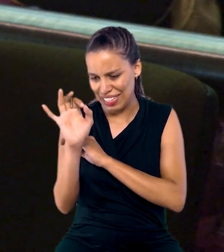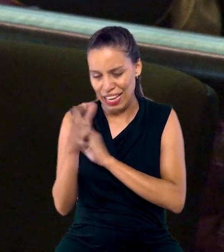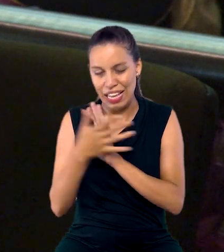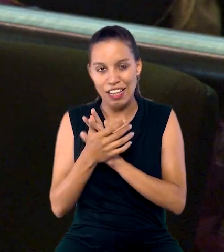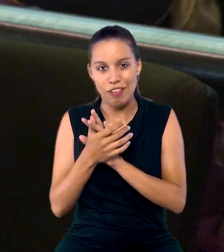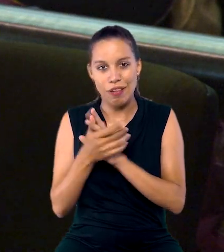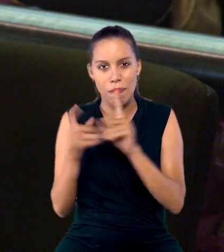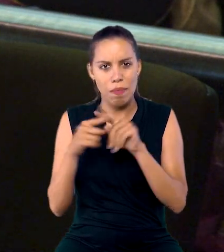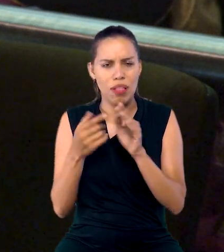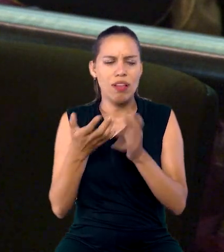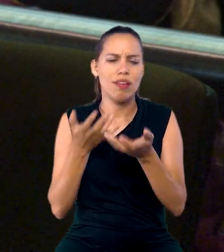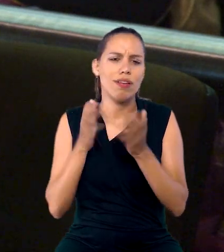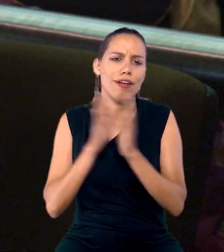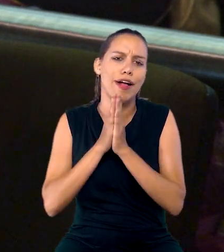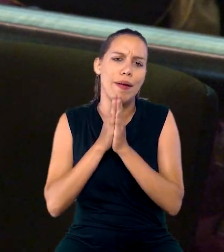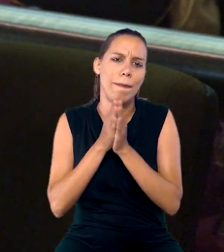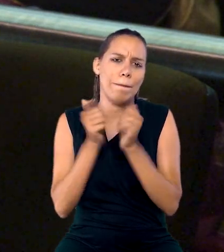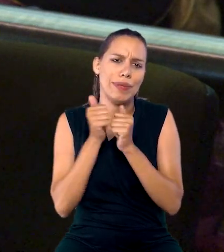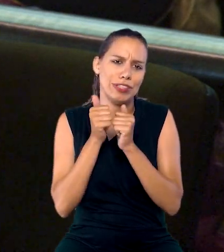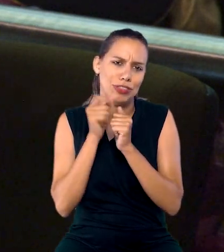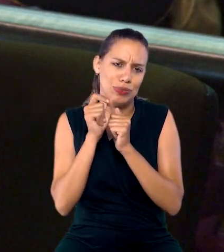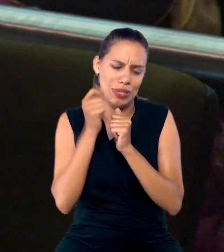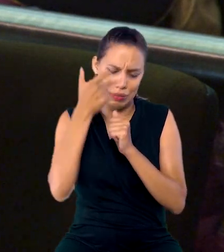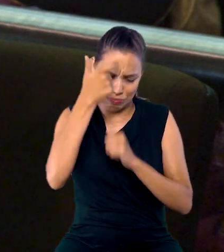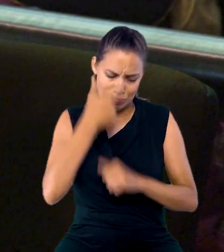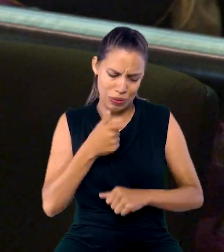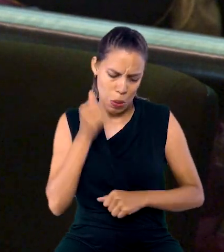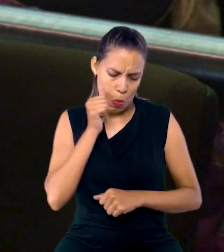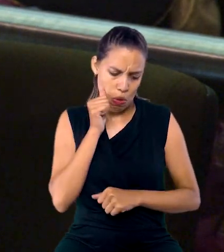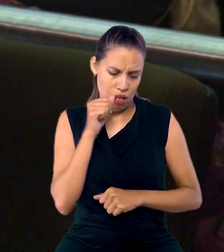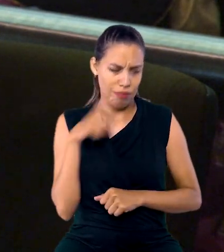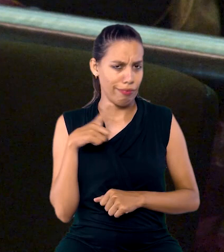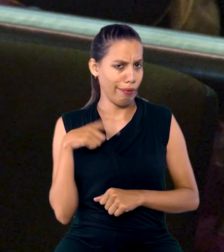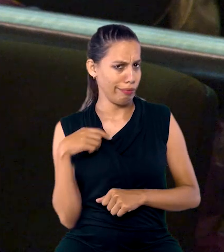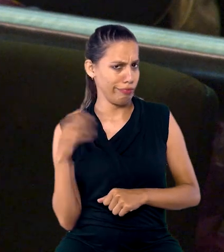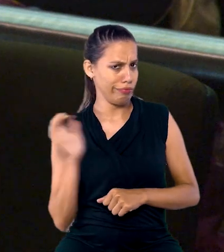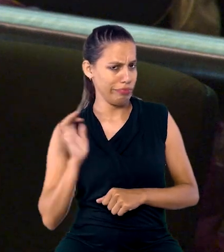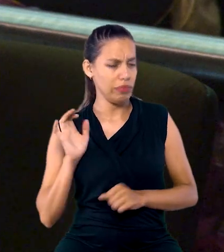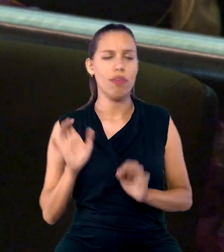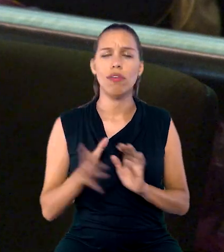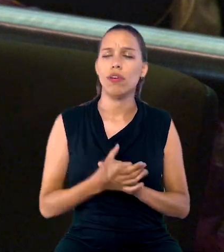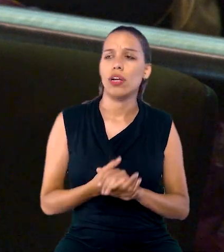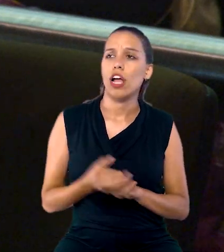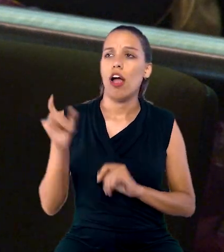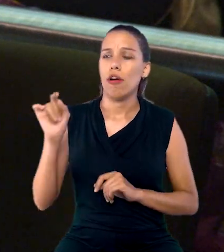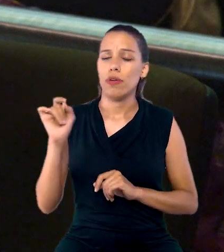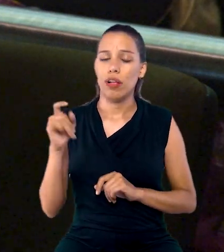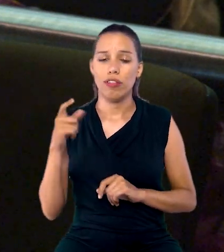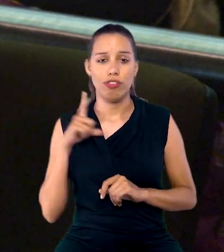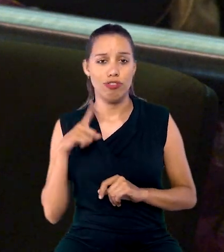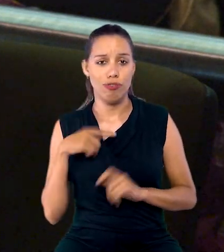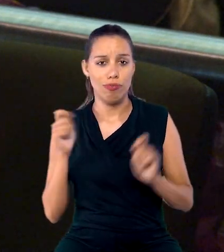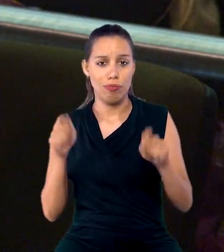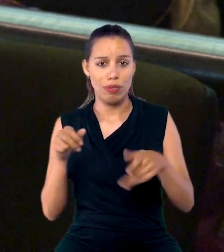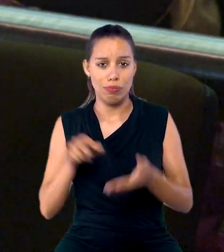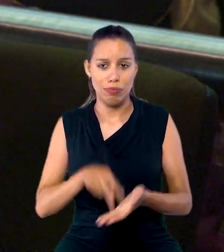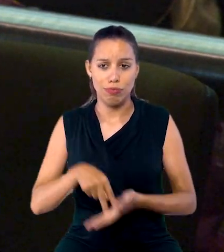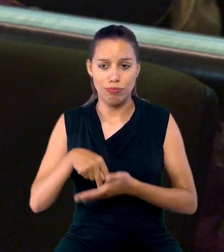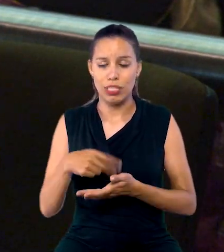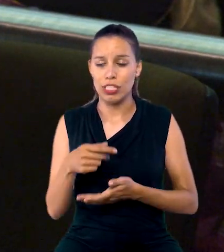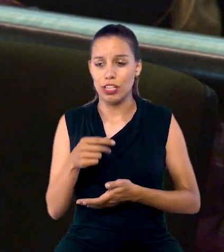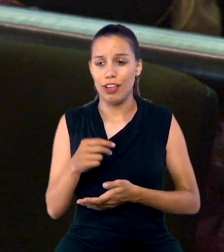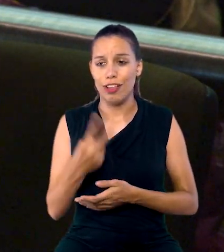eu gostaria de fazer um apelo como uma mulher branca privilegiada que tive o privilégio de há